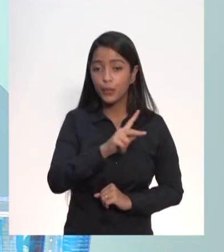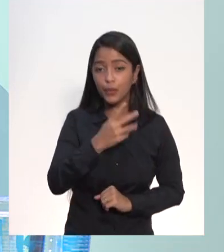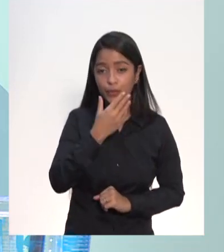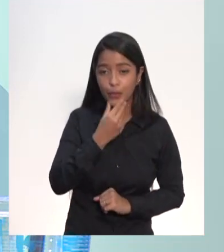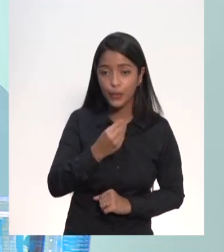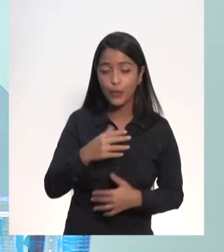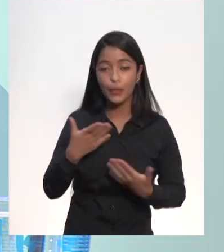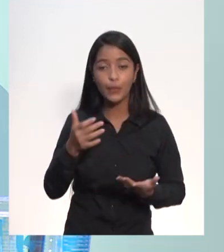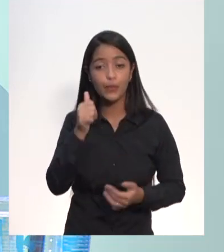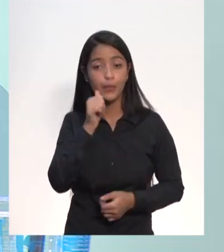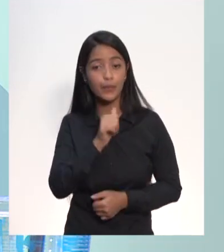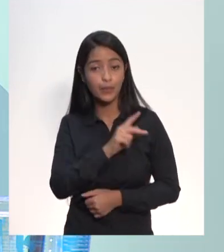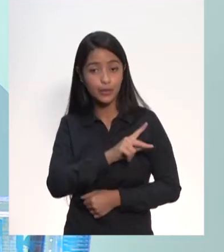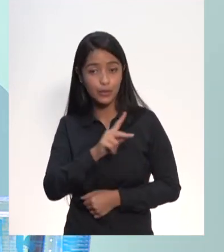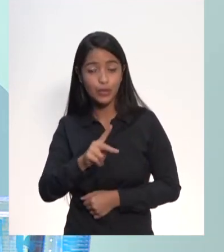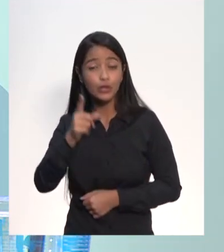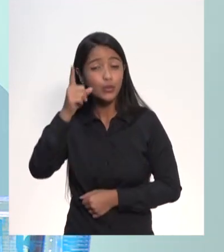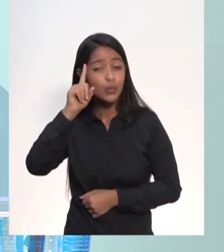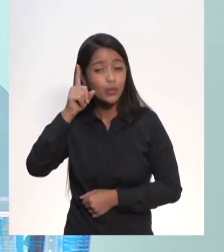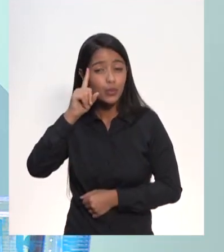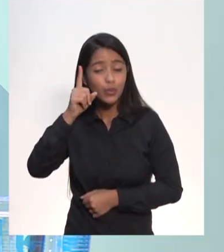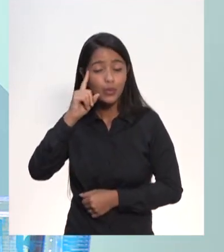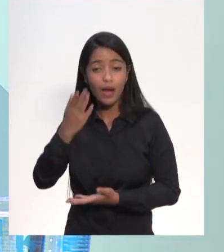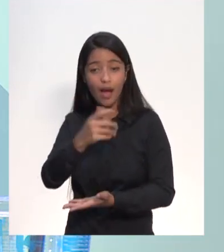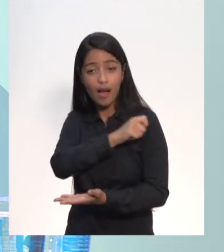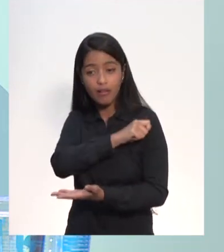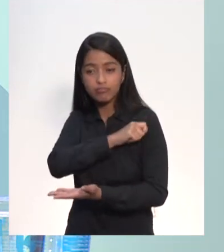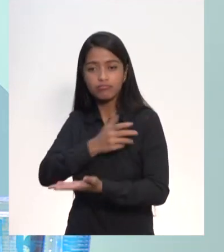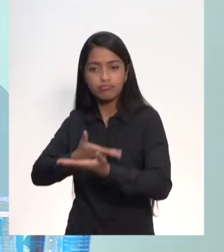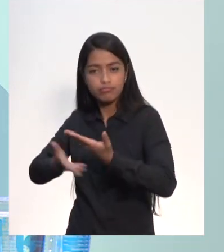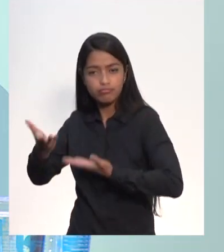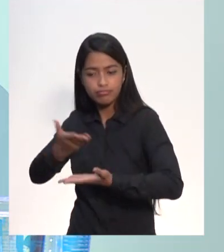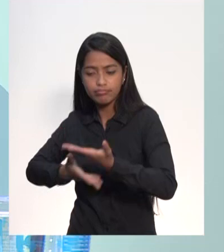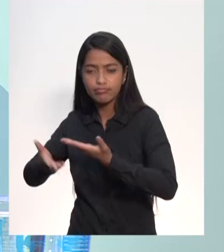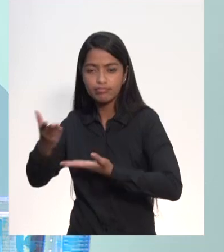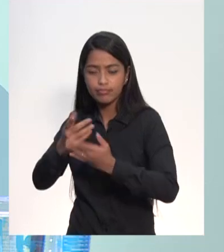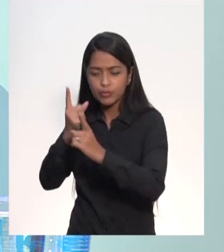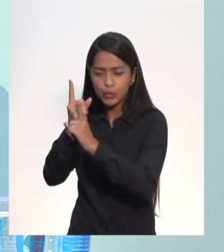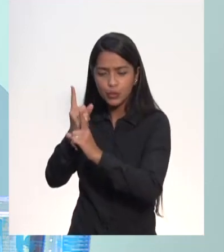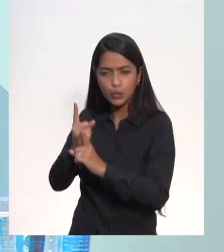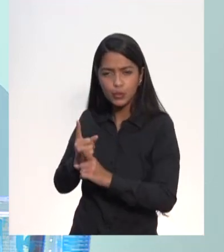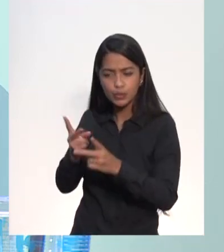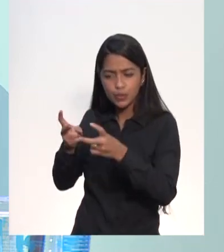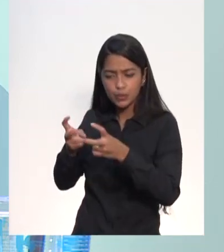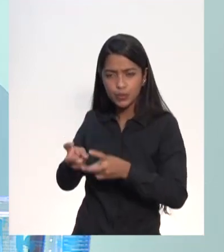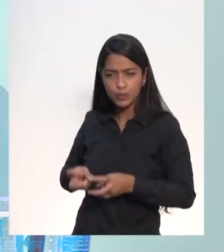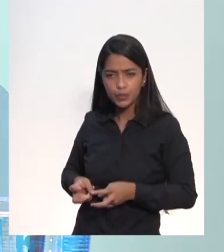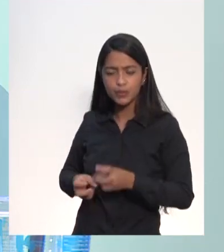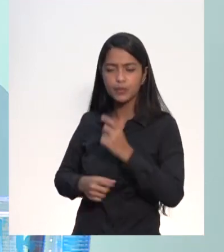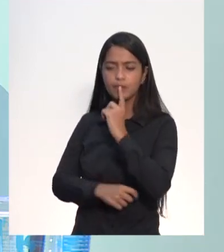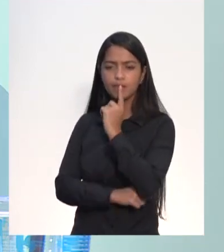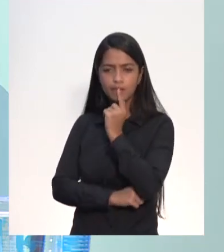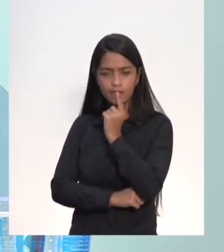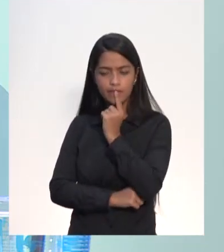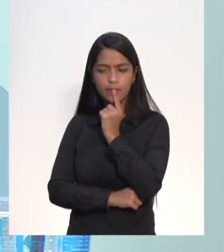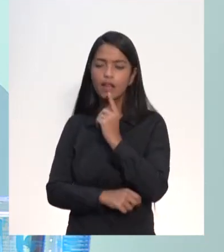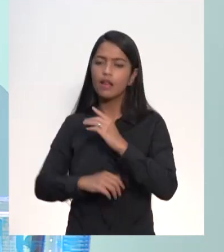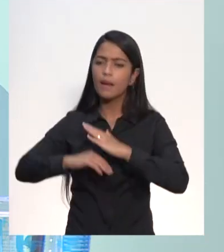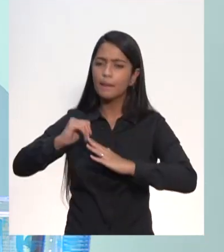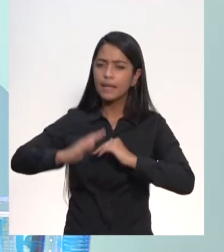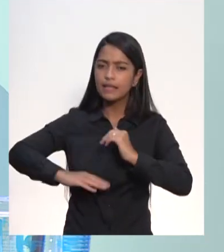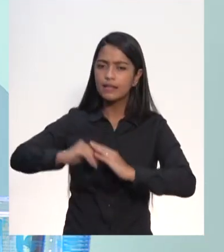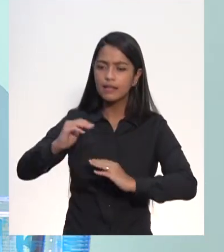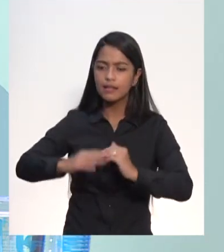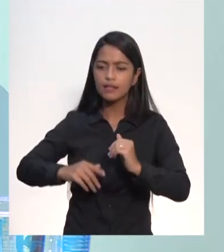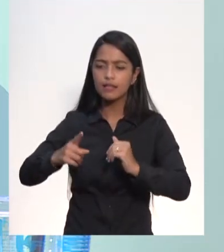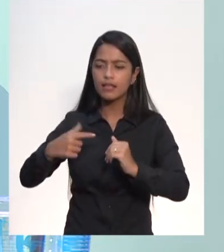relação diária com o aluno, que vai ter condições de fazer esse diagnóstico e verificar se ela só menciona essa habilidade, se ela resgata um